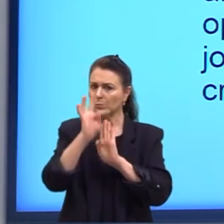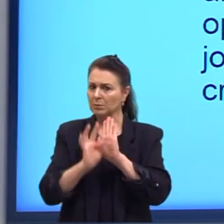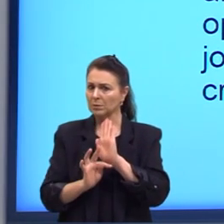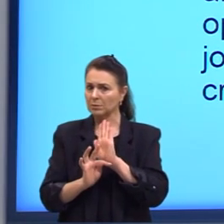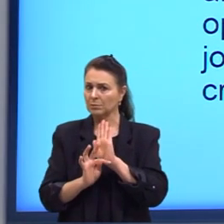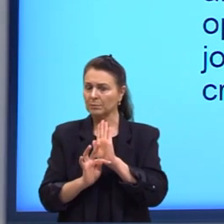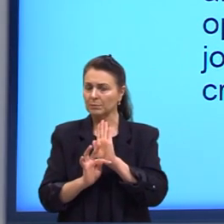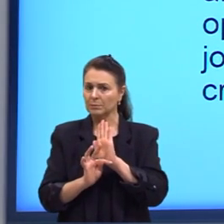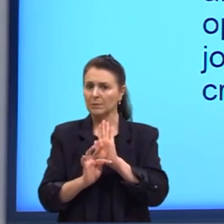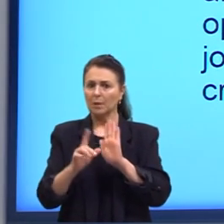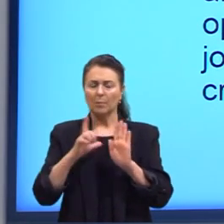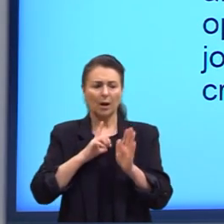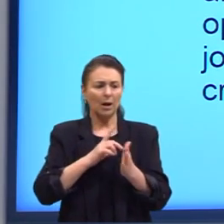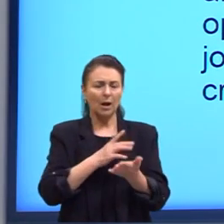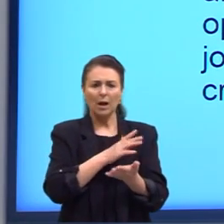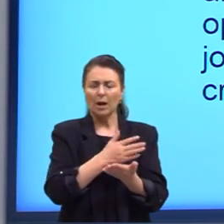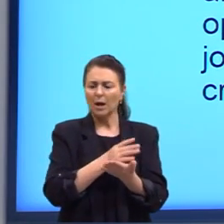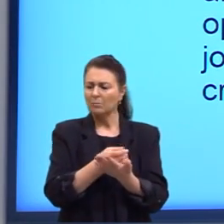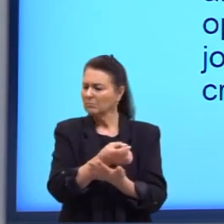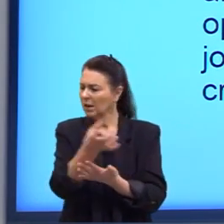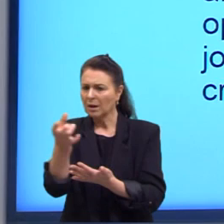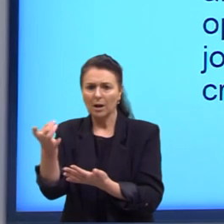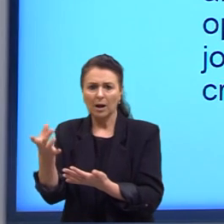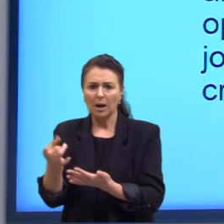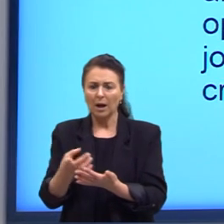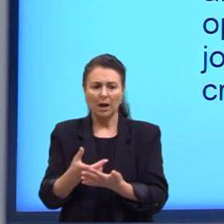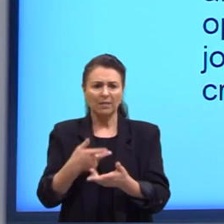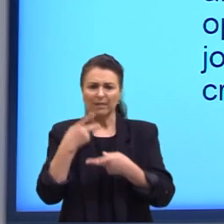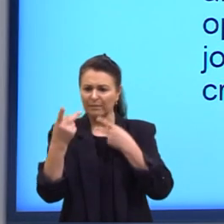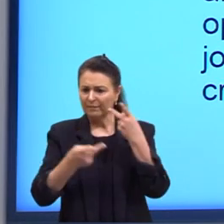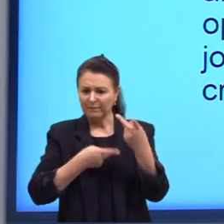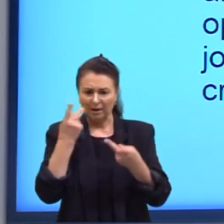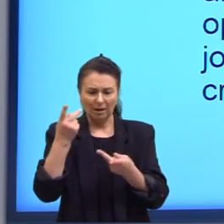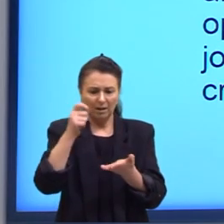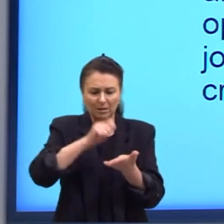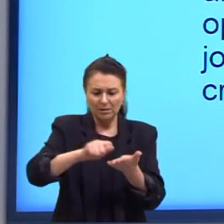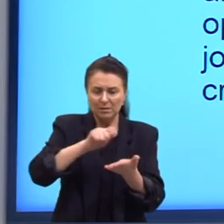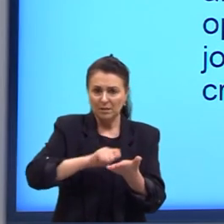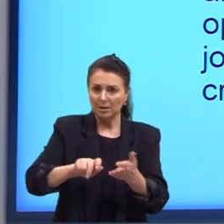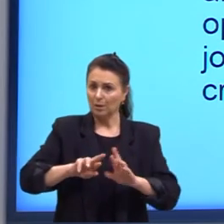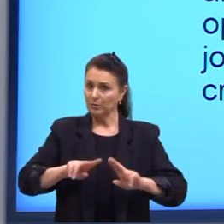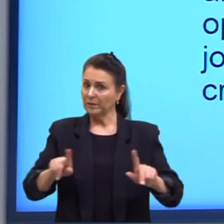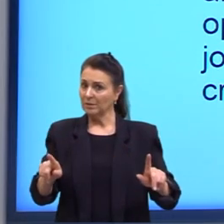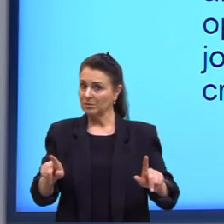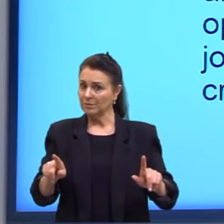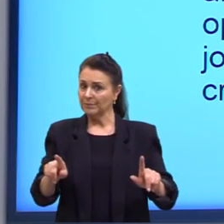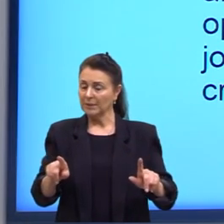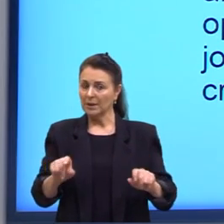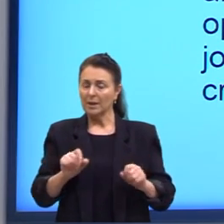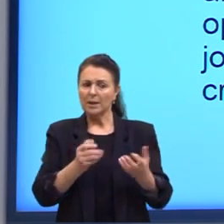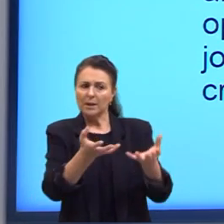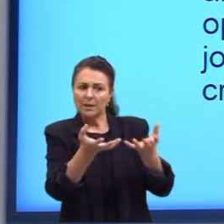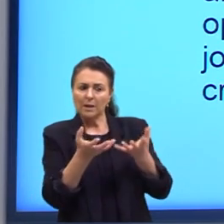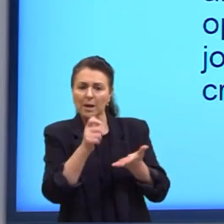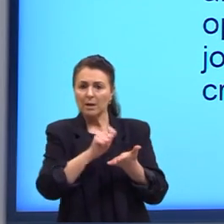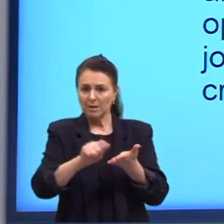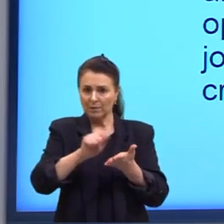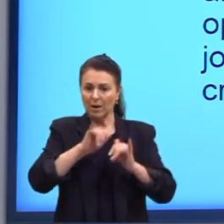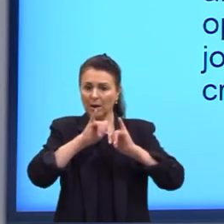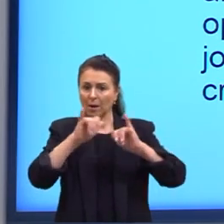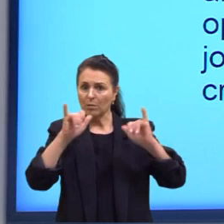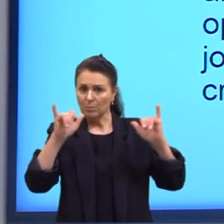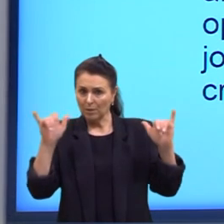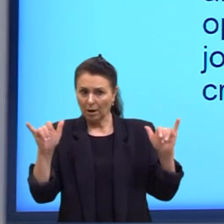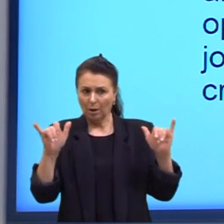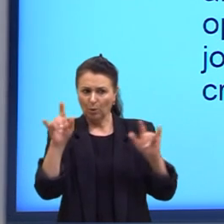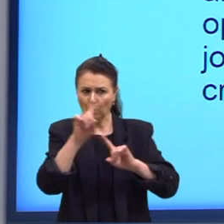disponível para cadastro de falei cada ato de escrita por exemplo sem intenção de quem escreve é anunciar um